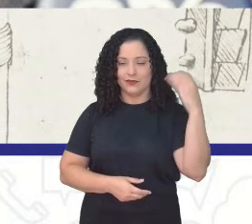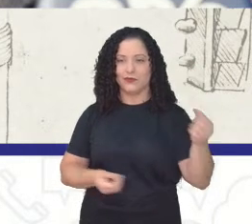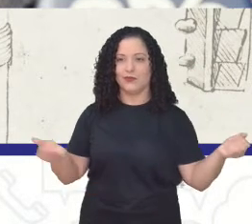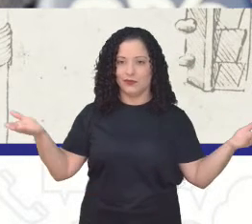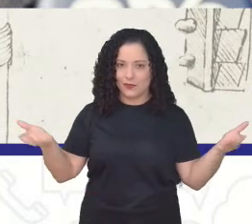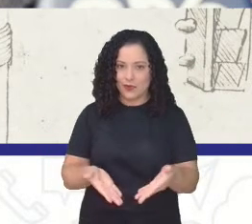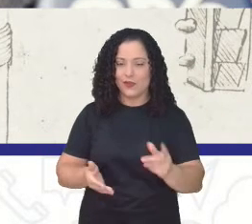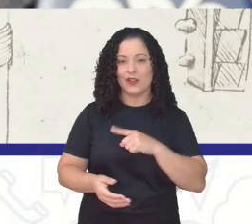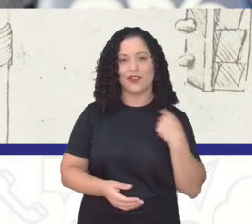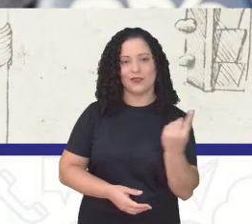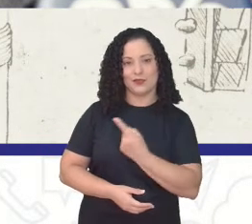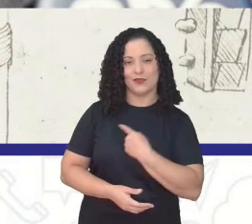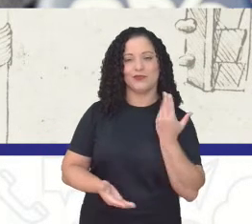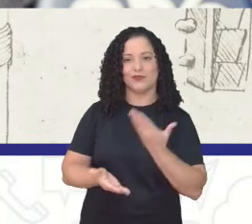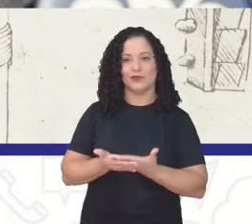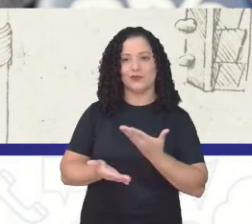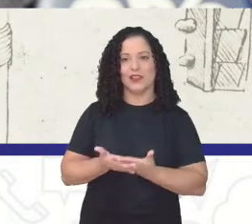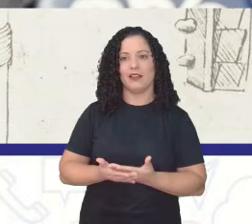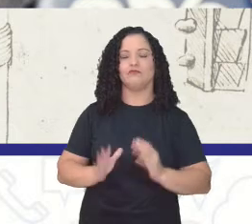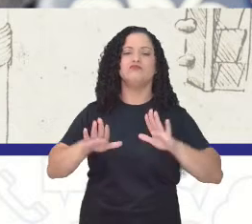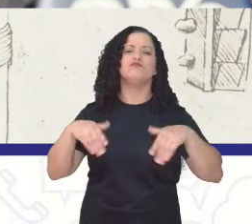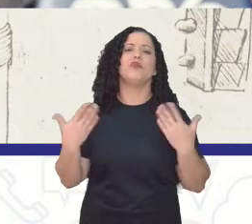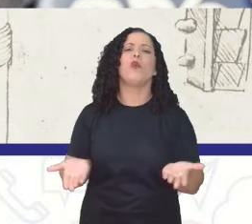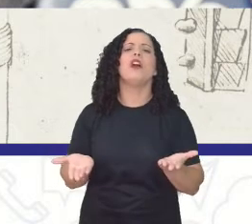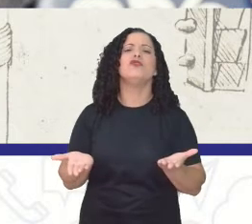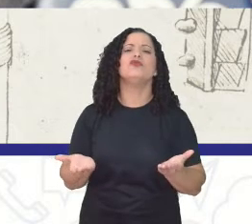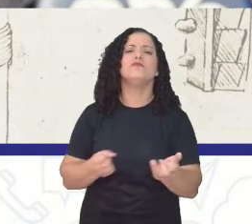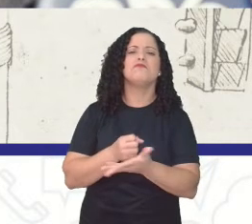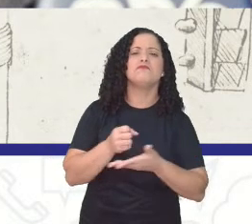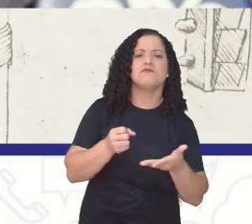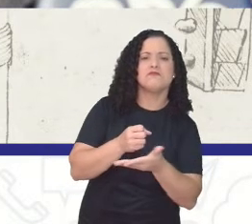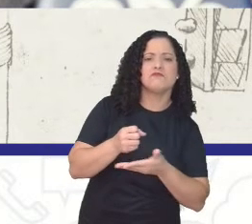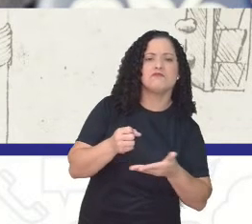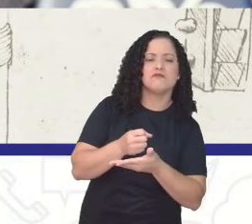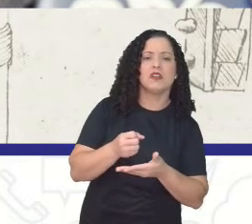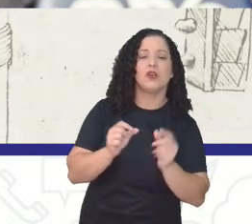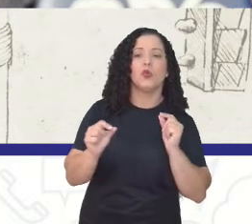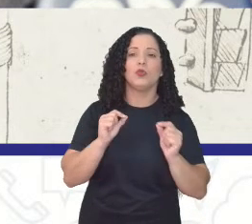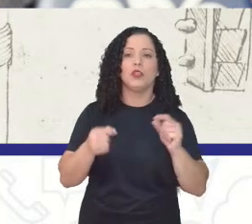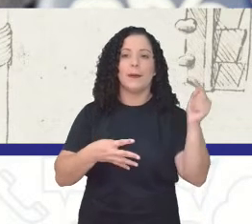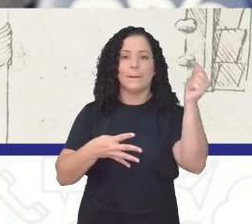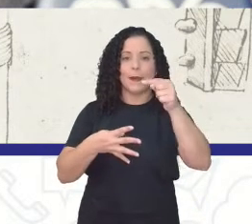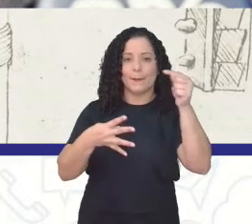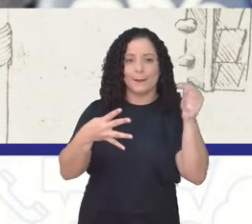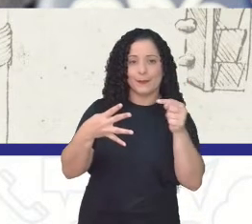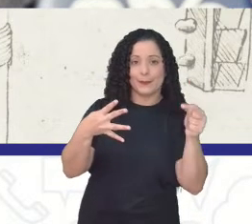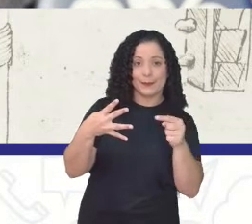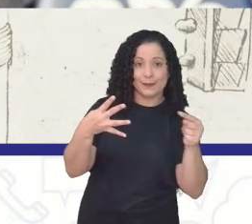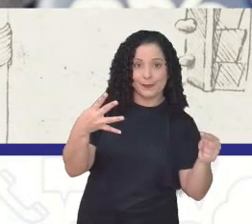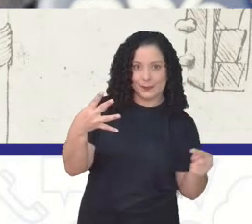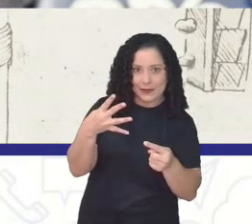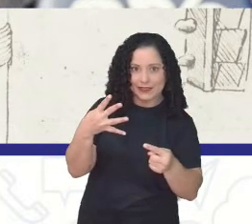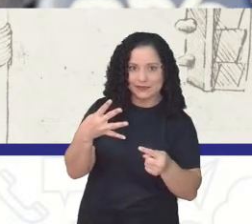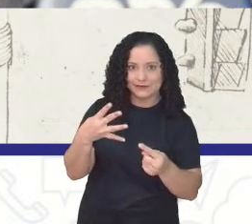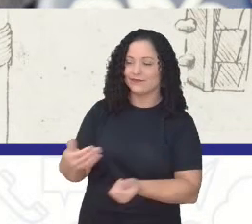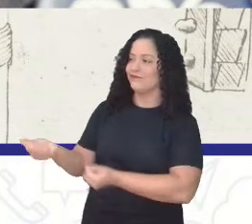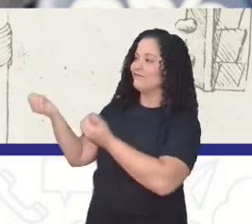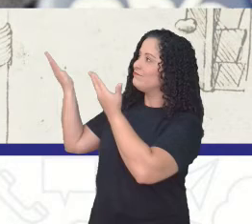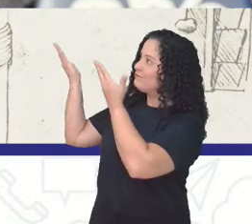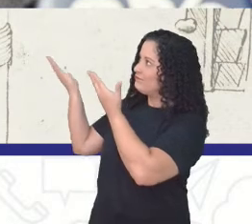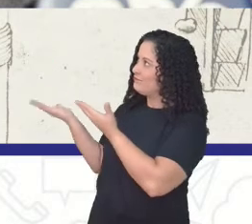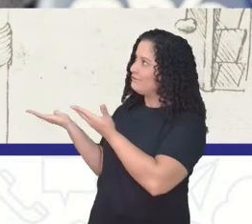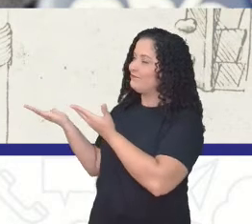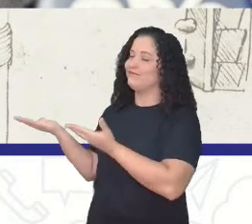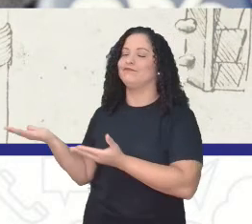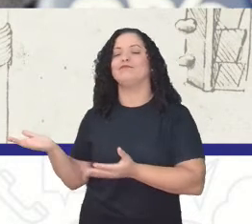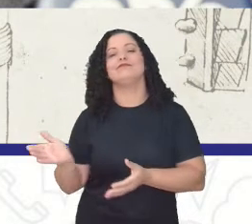ele que a gente vai falar. Quais eram os fundamentos desse movimento? O racionalismo, experimentalismo, empirismo